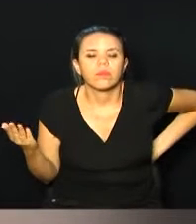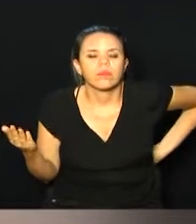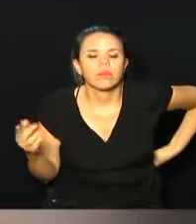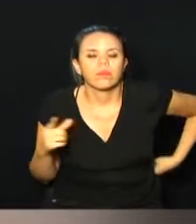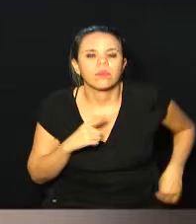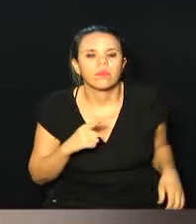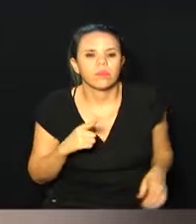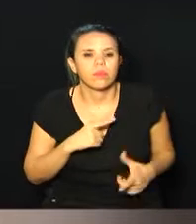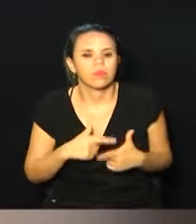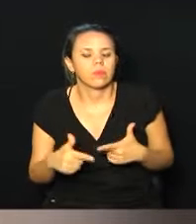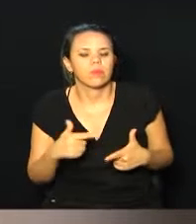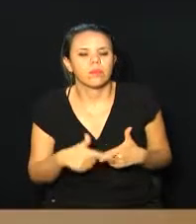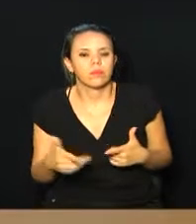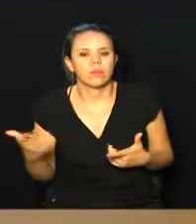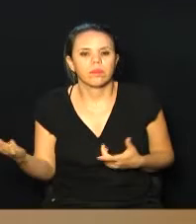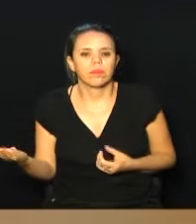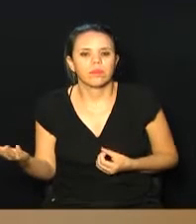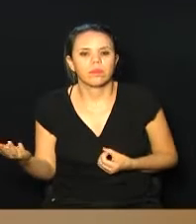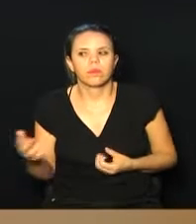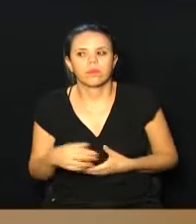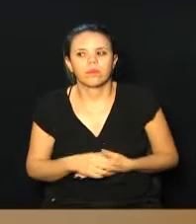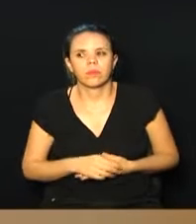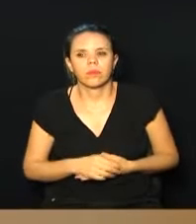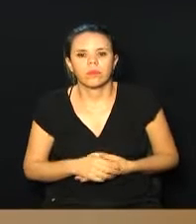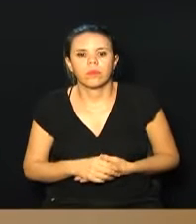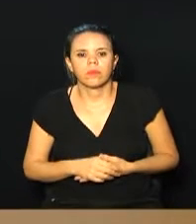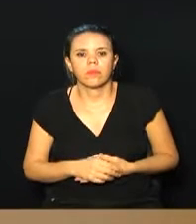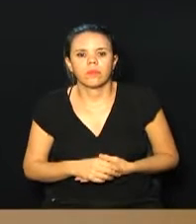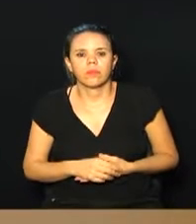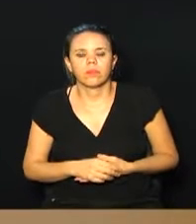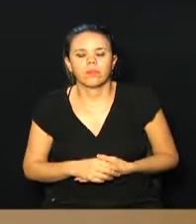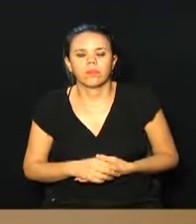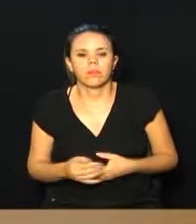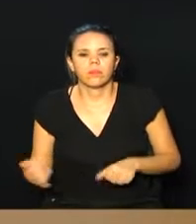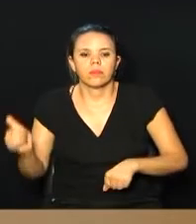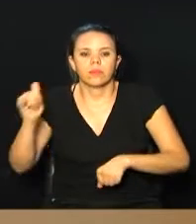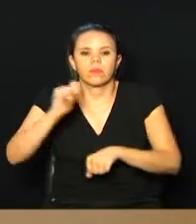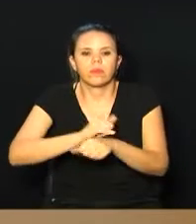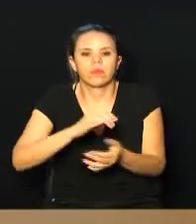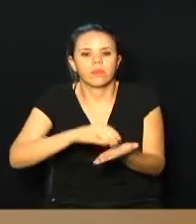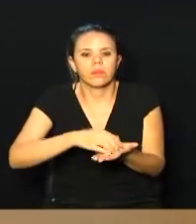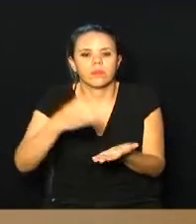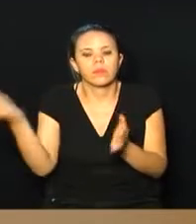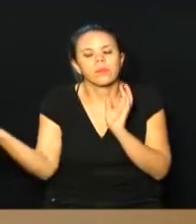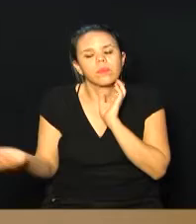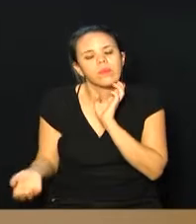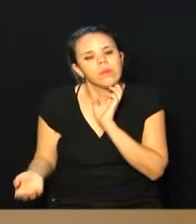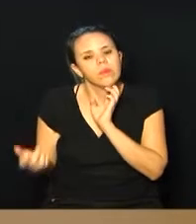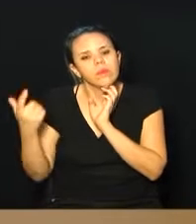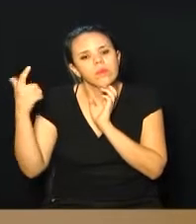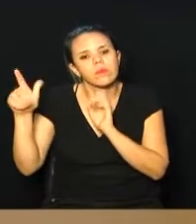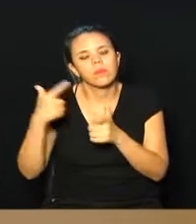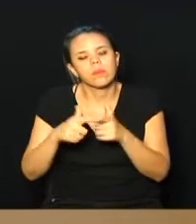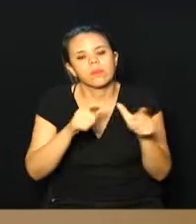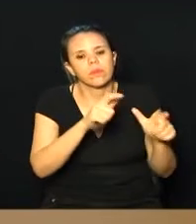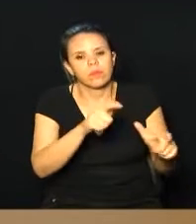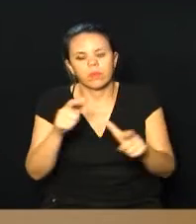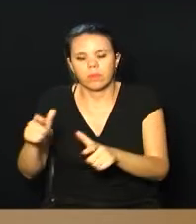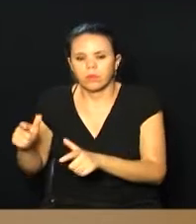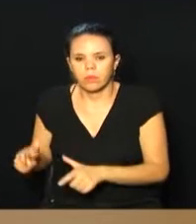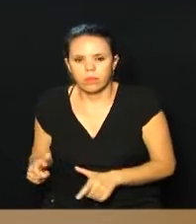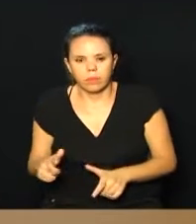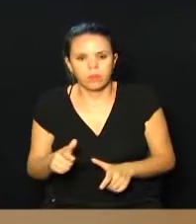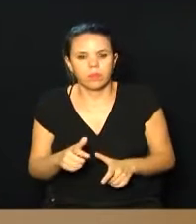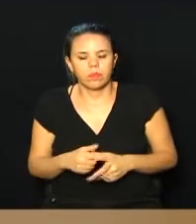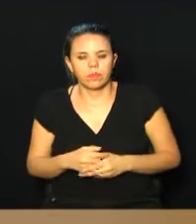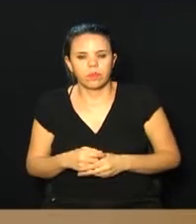tiveram problemas. A gente tem o Jardim Aeroporto de Viracopos, temos aí outros locais que